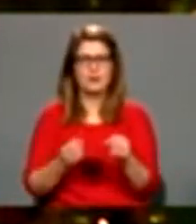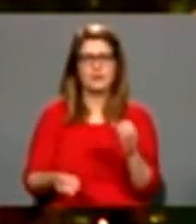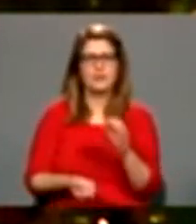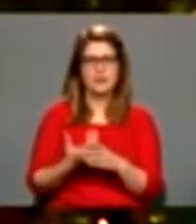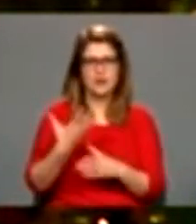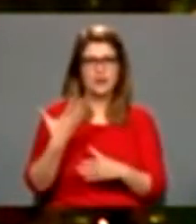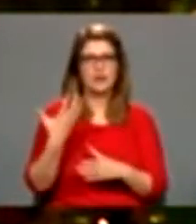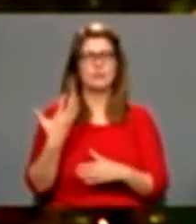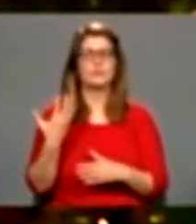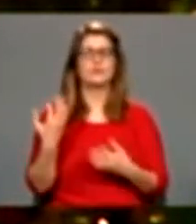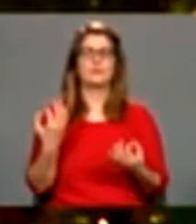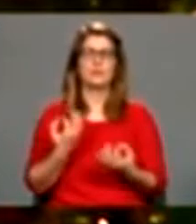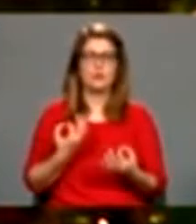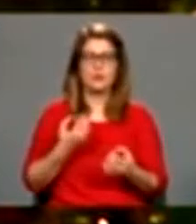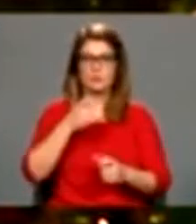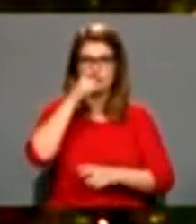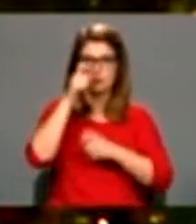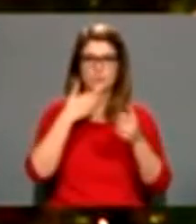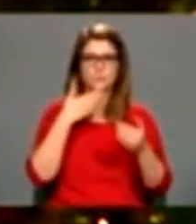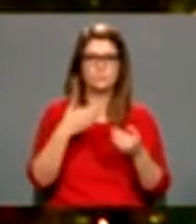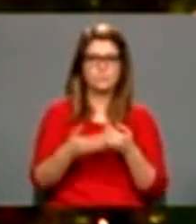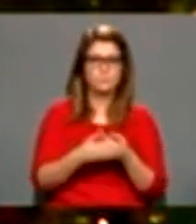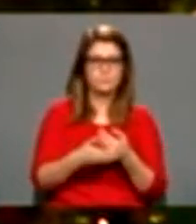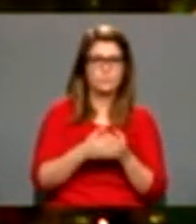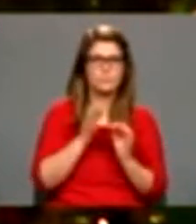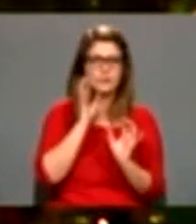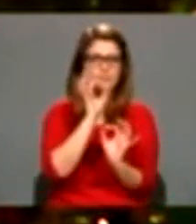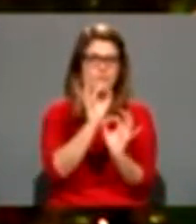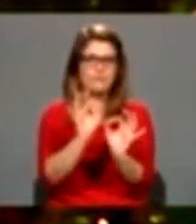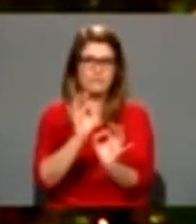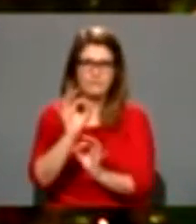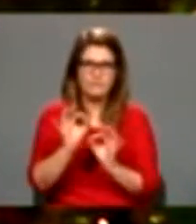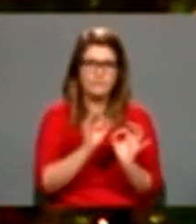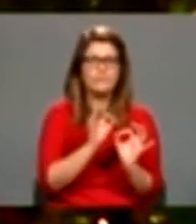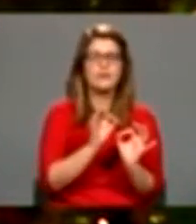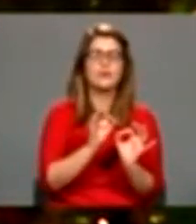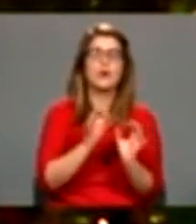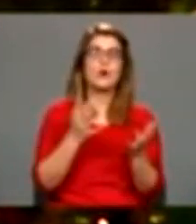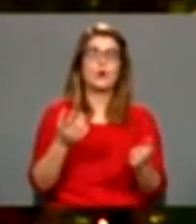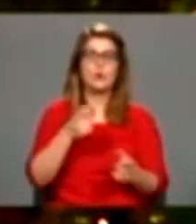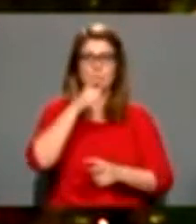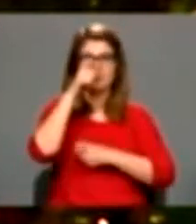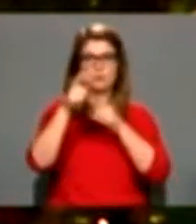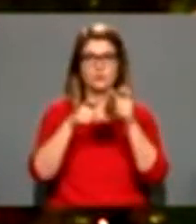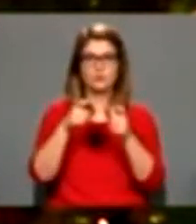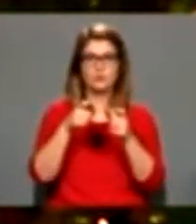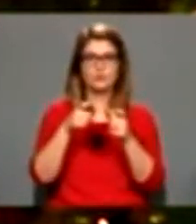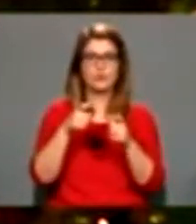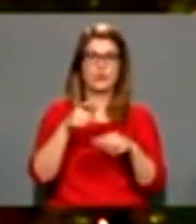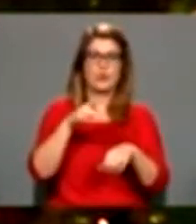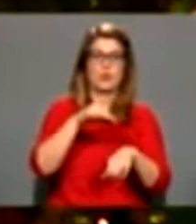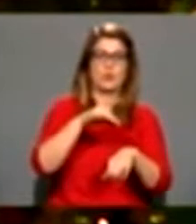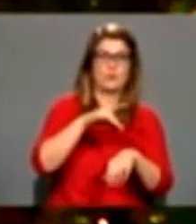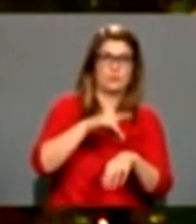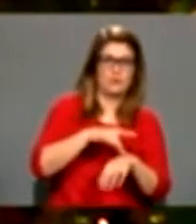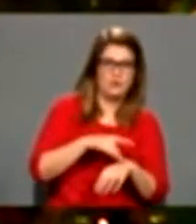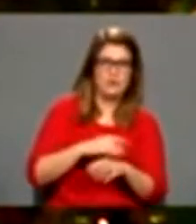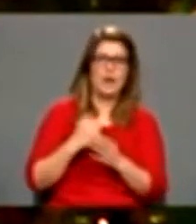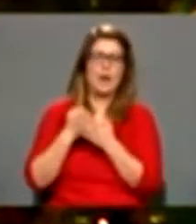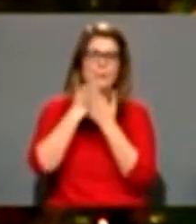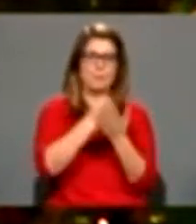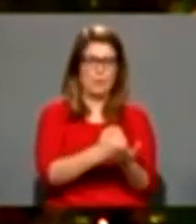dos mais idosos a quem já com vinhos ou daqueles que tiveram já o apoio ea resposta de java na